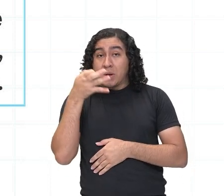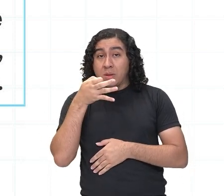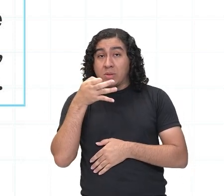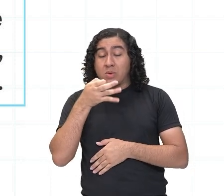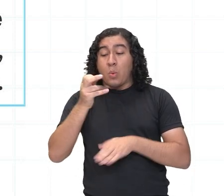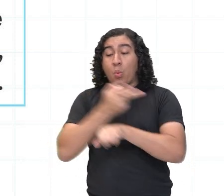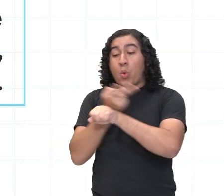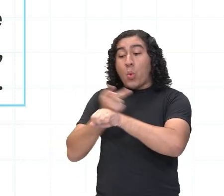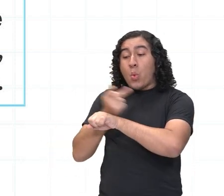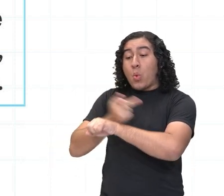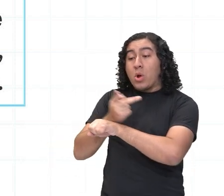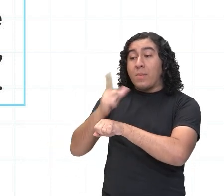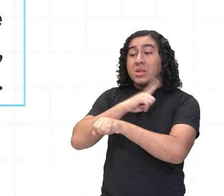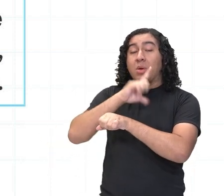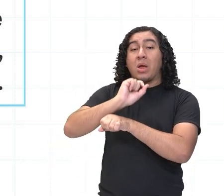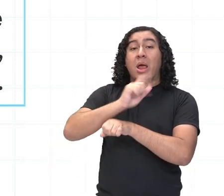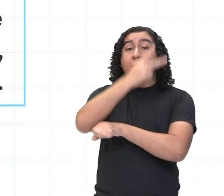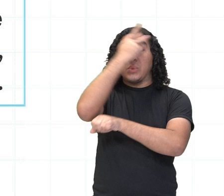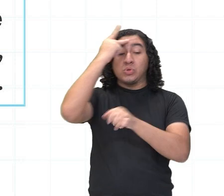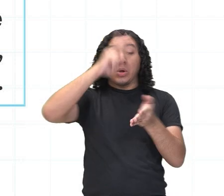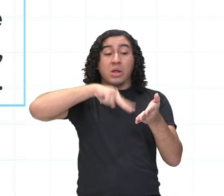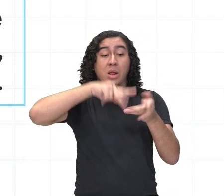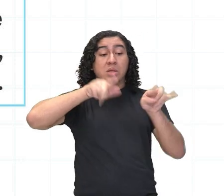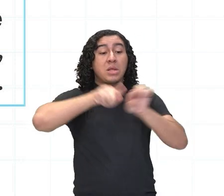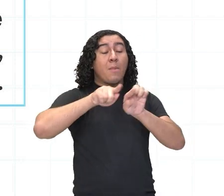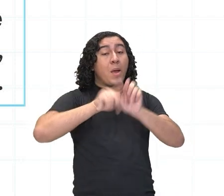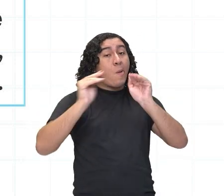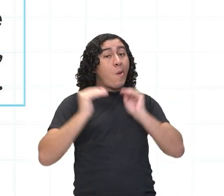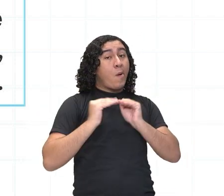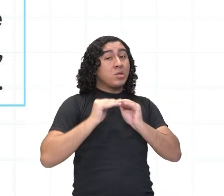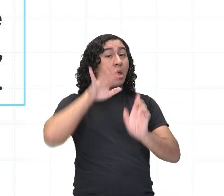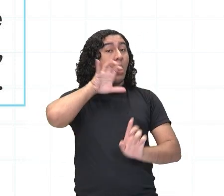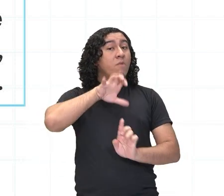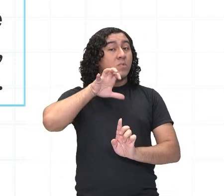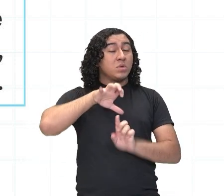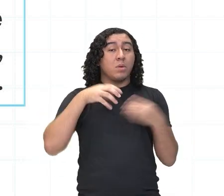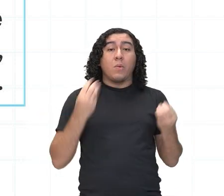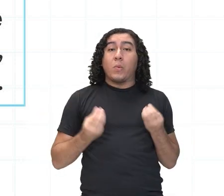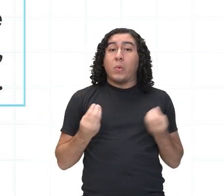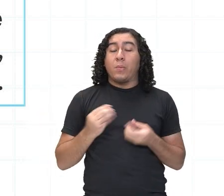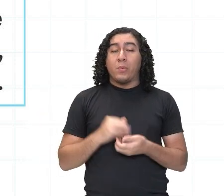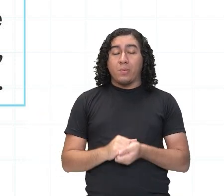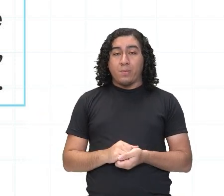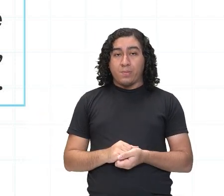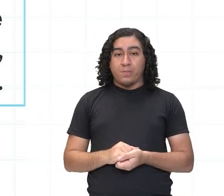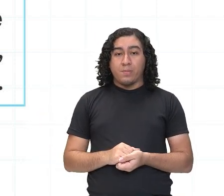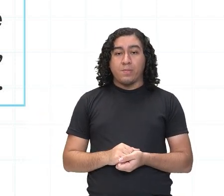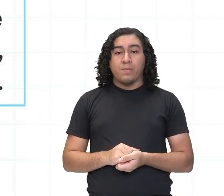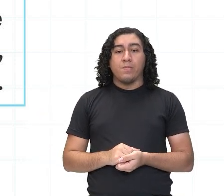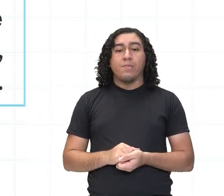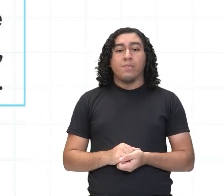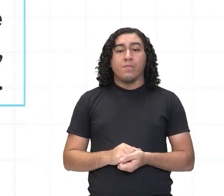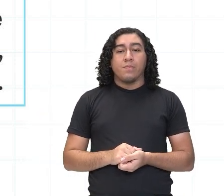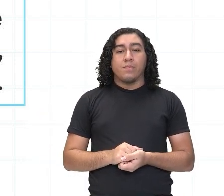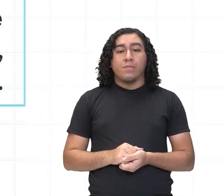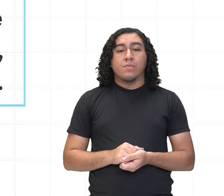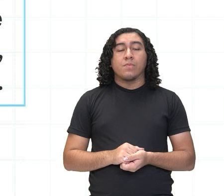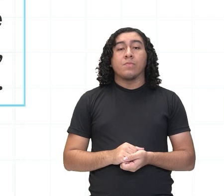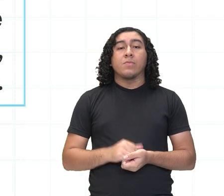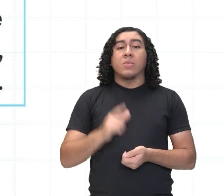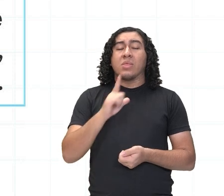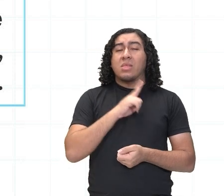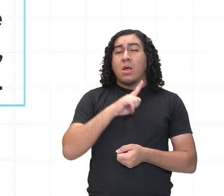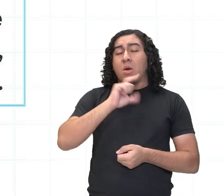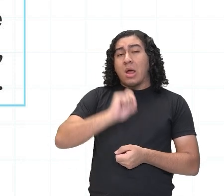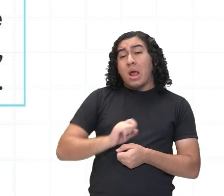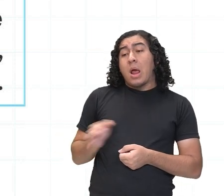texto. E ele busca esses argumentos de forma a confirmar ou, quem